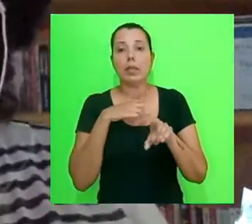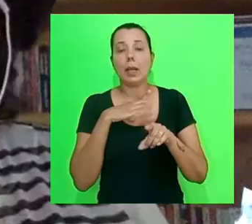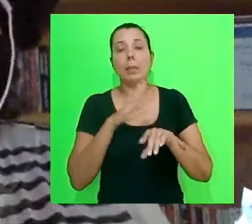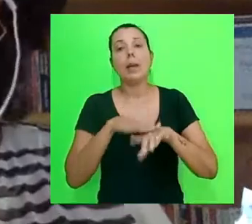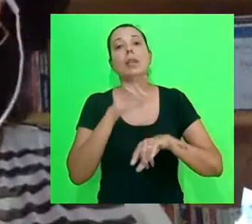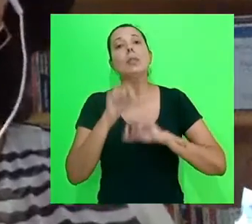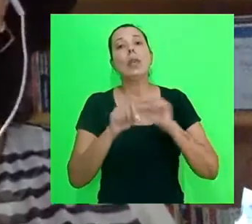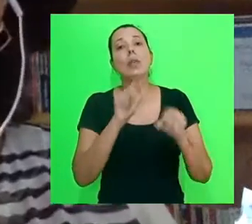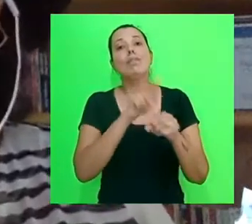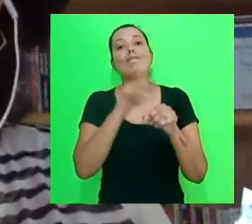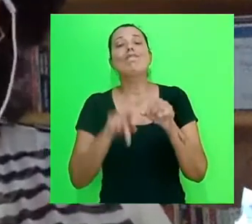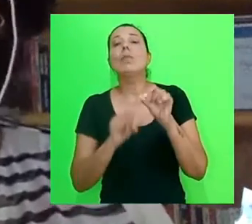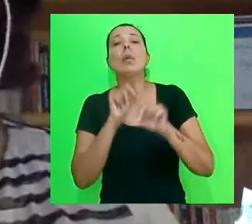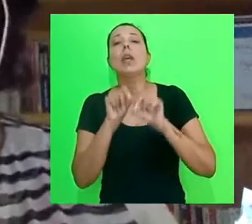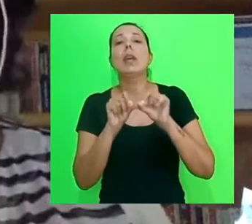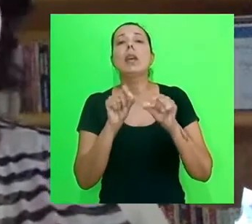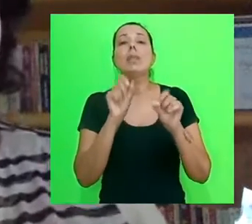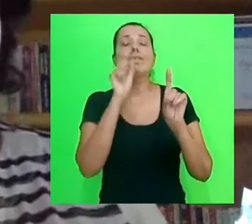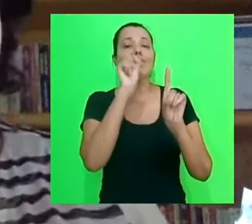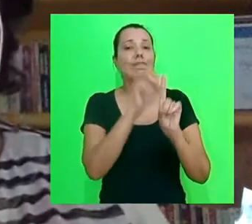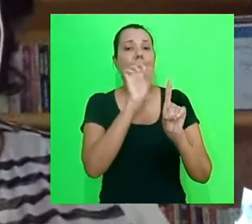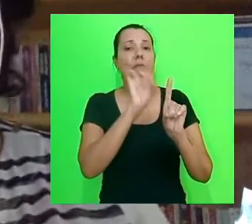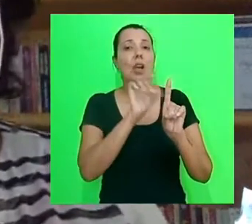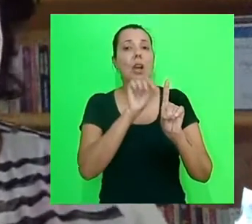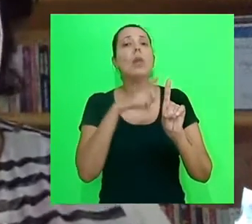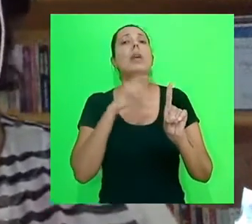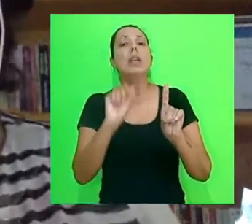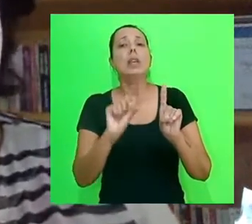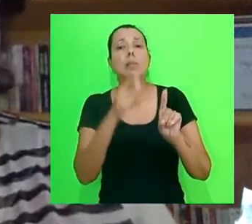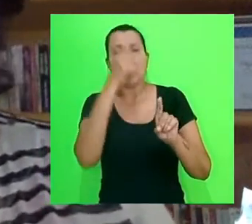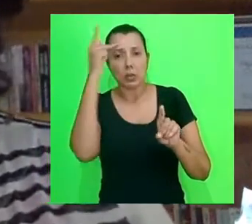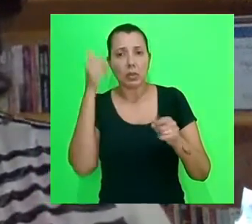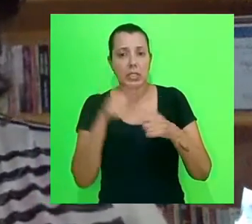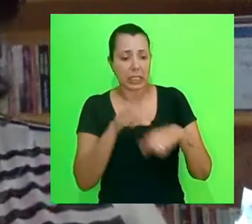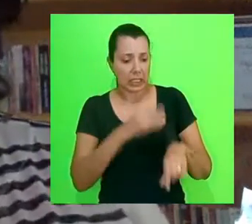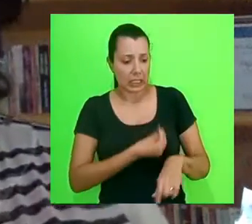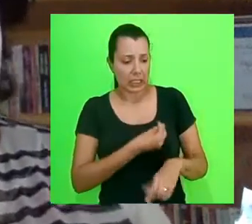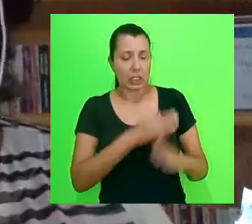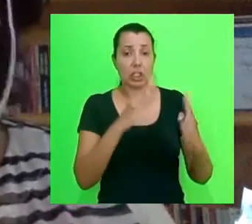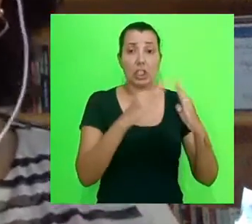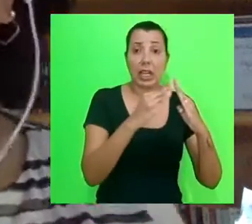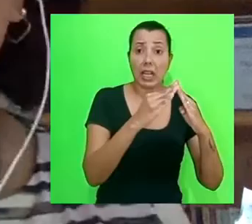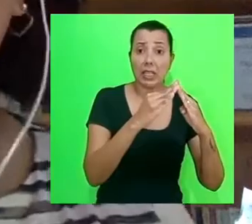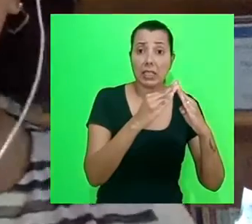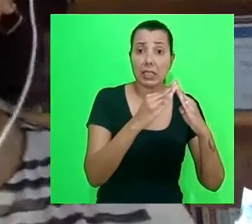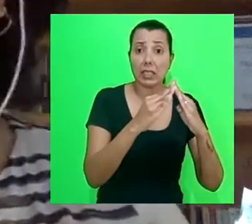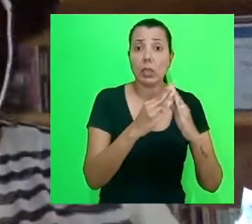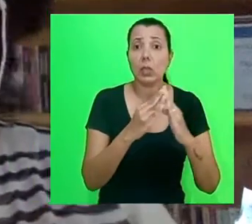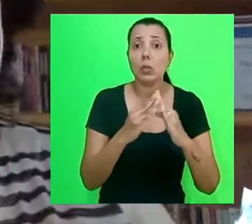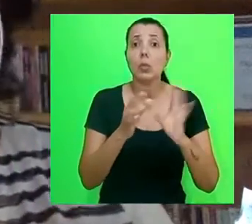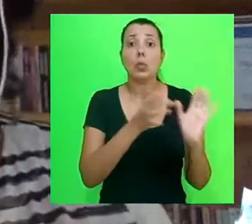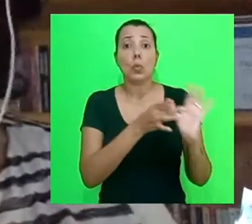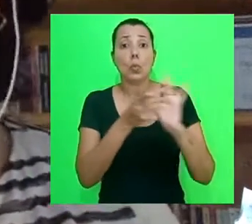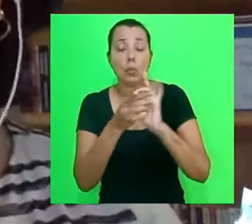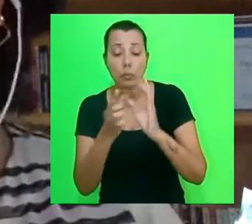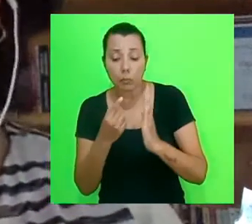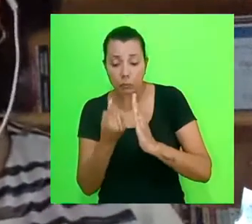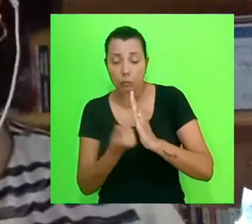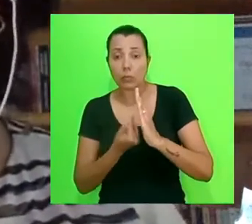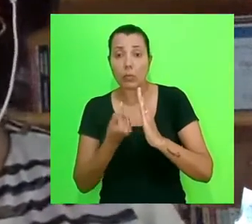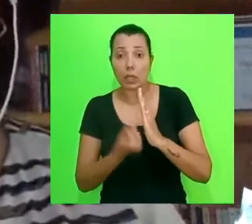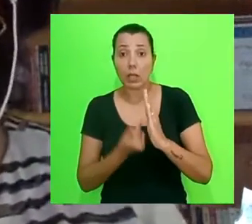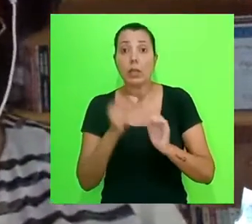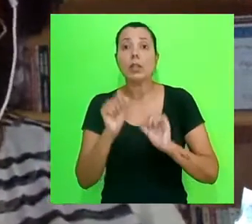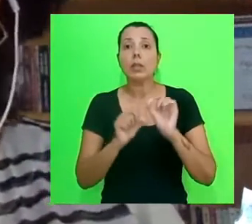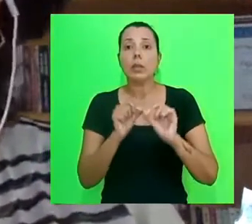importante que sejam demandadas políticas públicas que oportunizem, se não dá para o agressor sair da